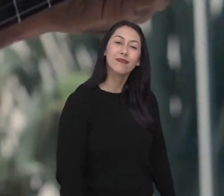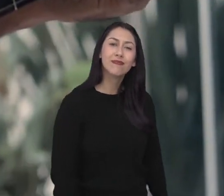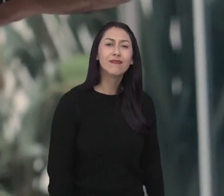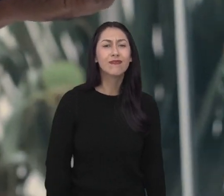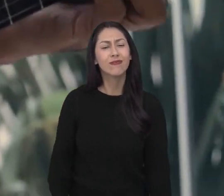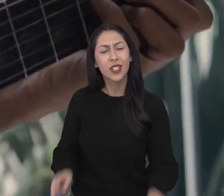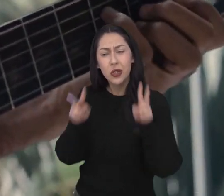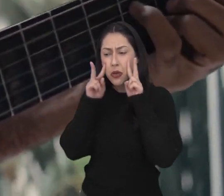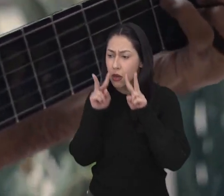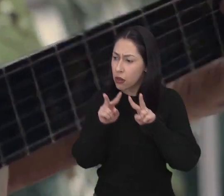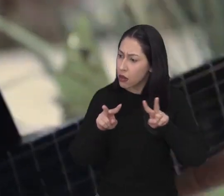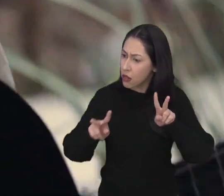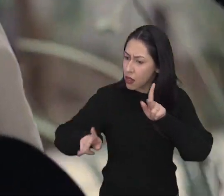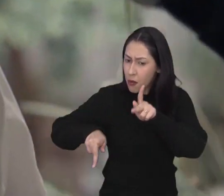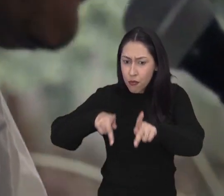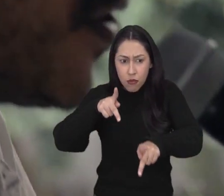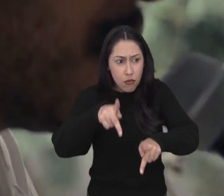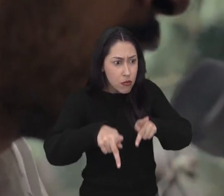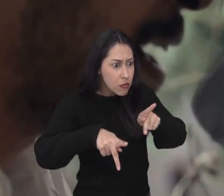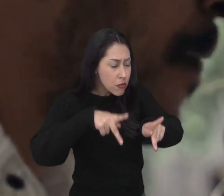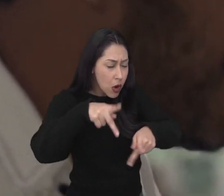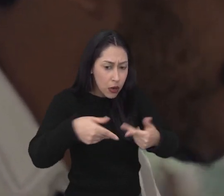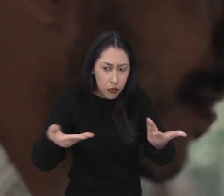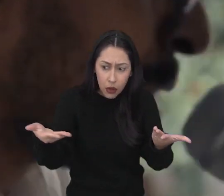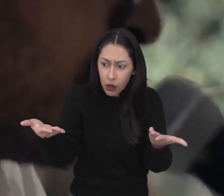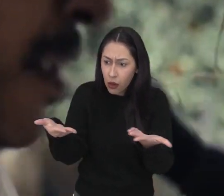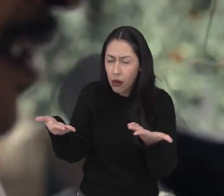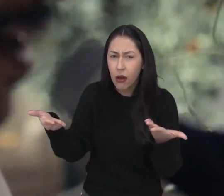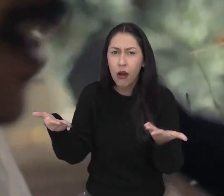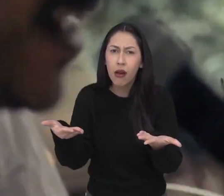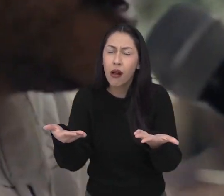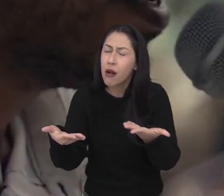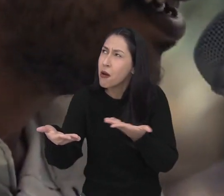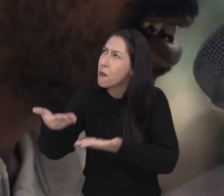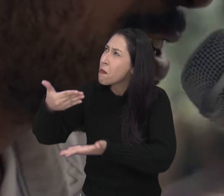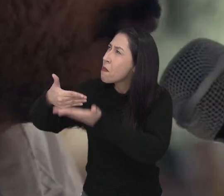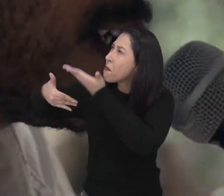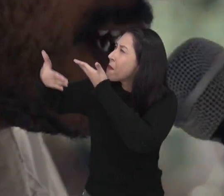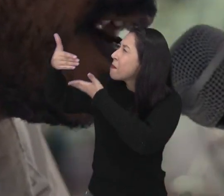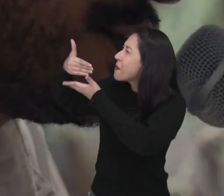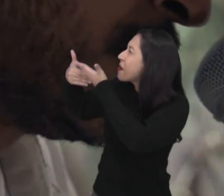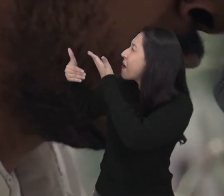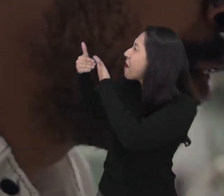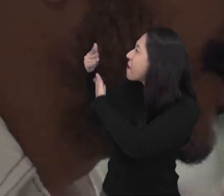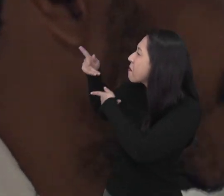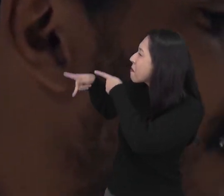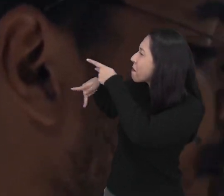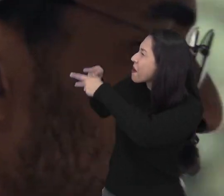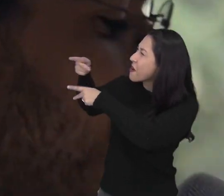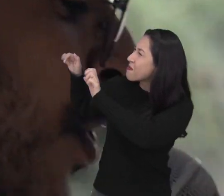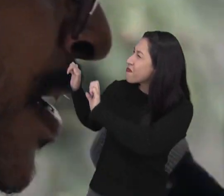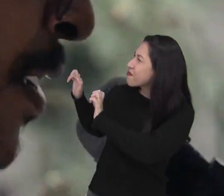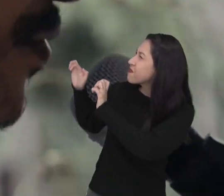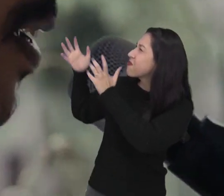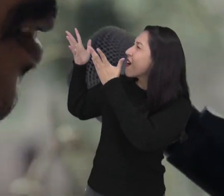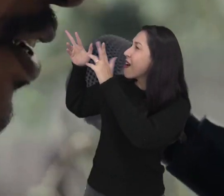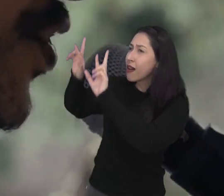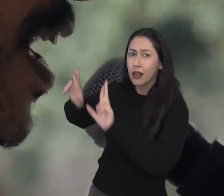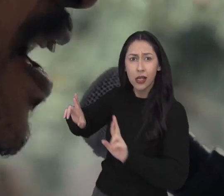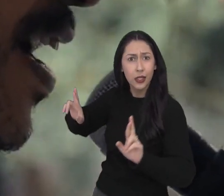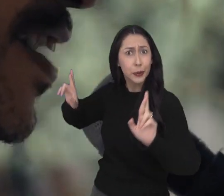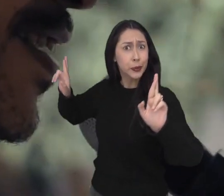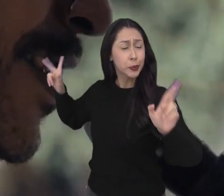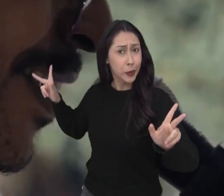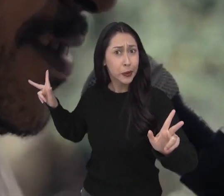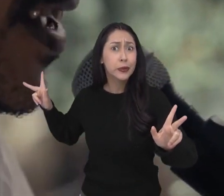Olhe PR essa gente de agora e nada lembra aquela gente de outrora